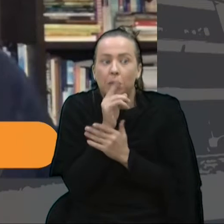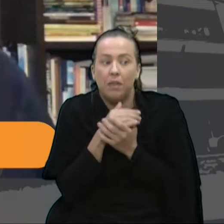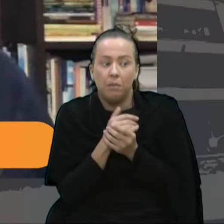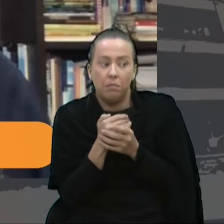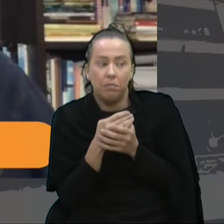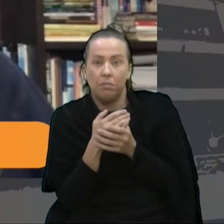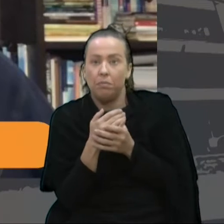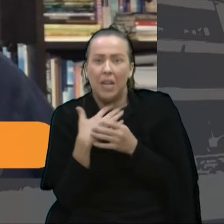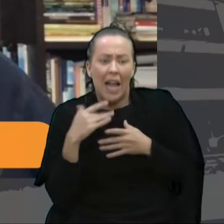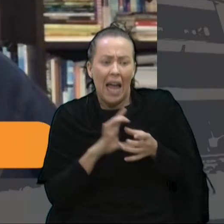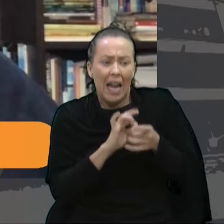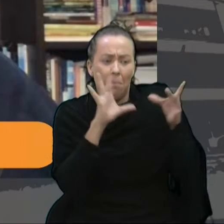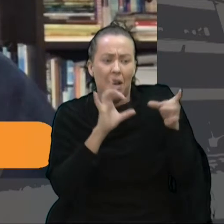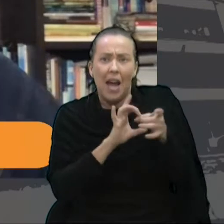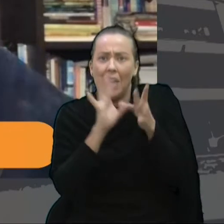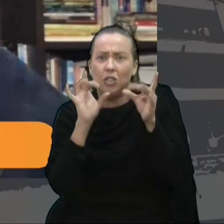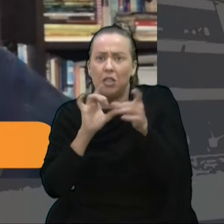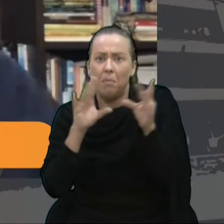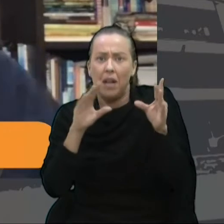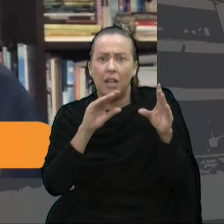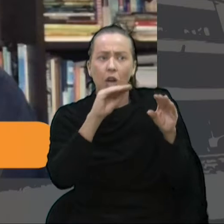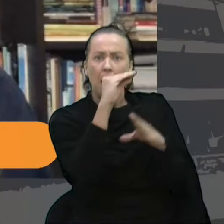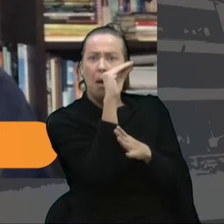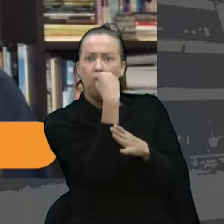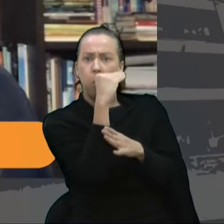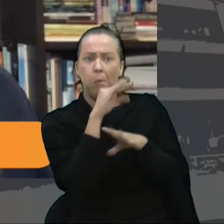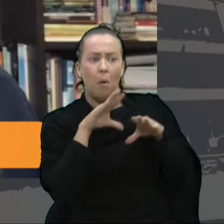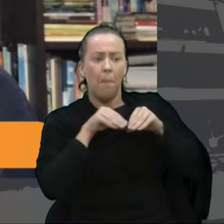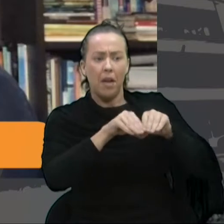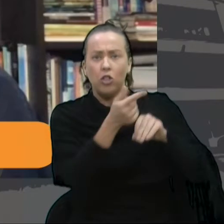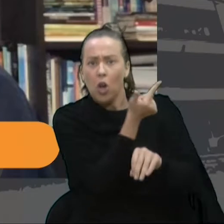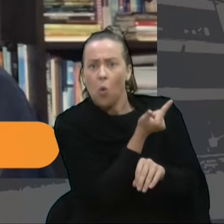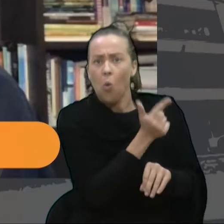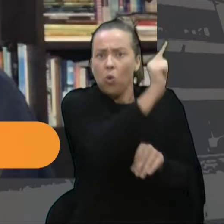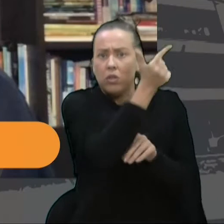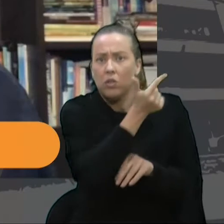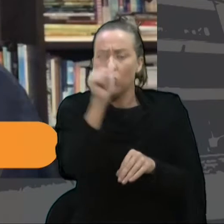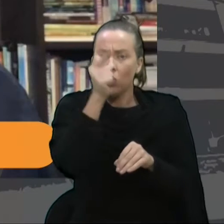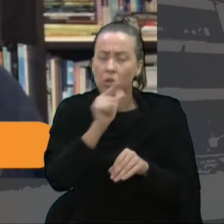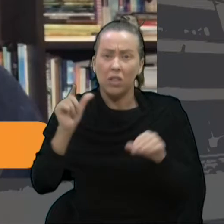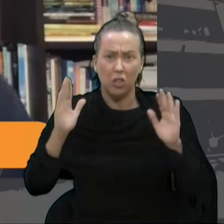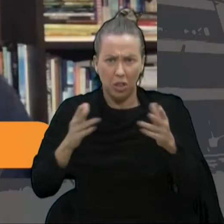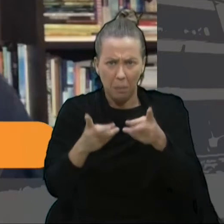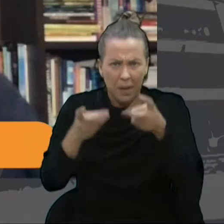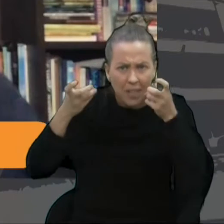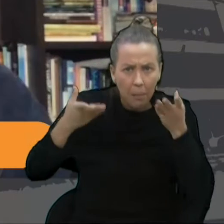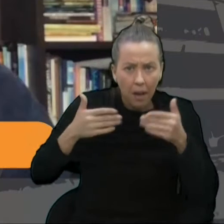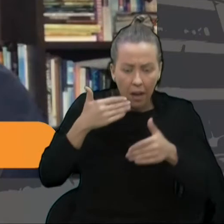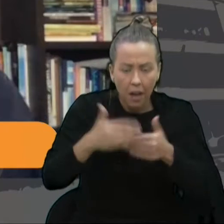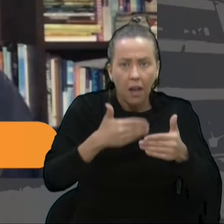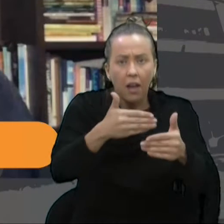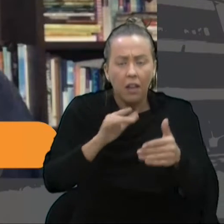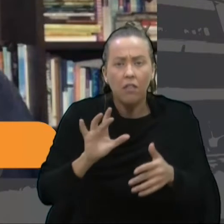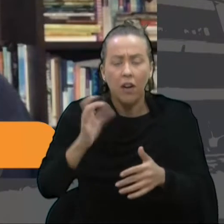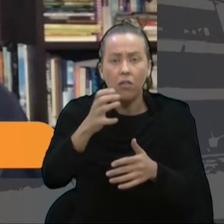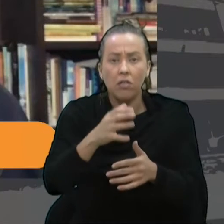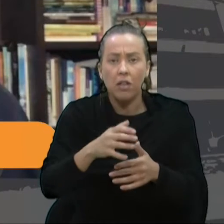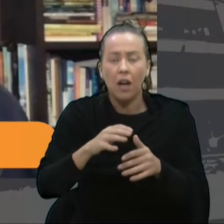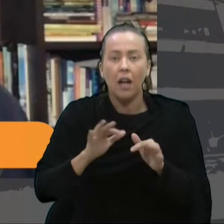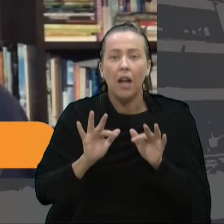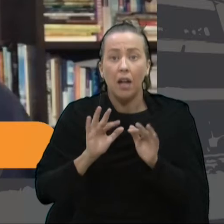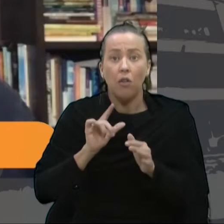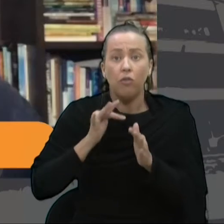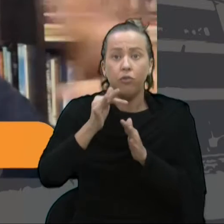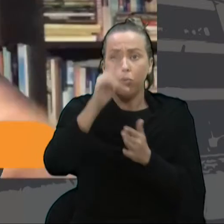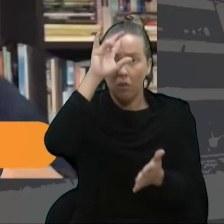minhas liberdades sejam manipuladas por outros, né? Porque parece que está se preparando um regime